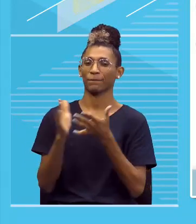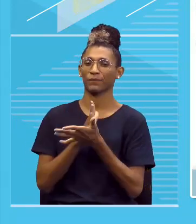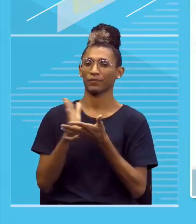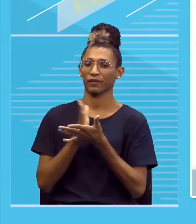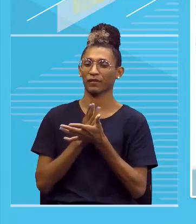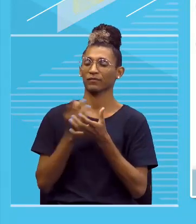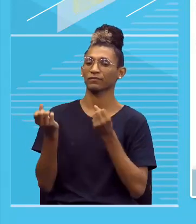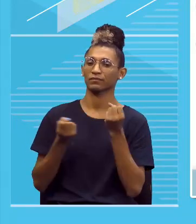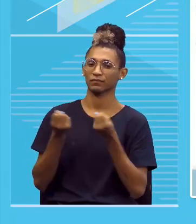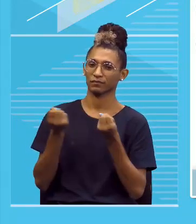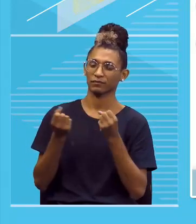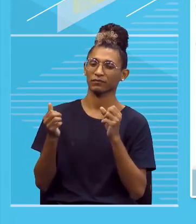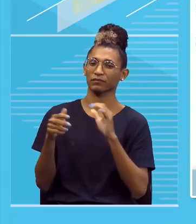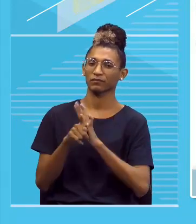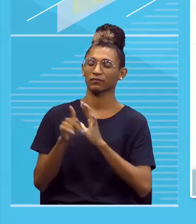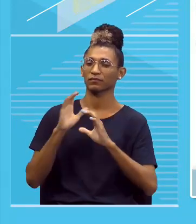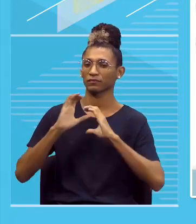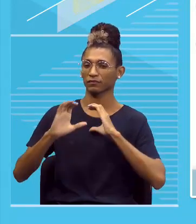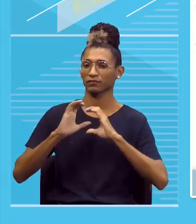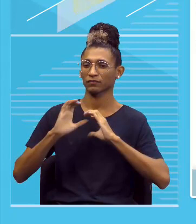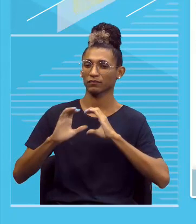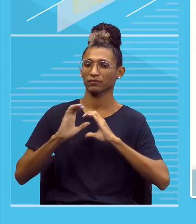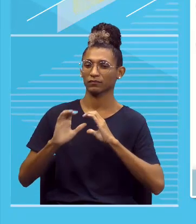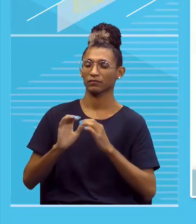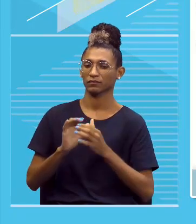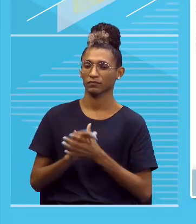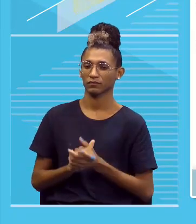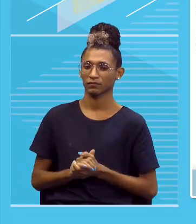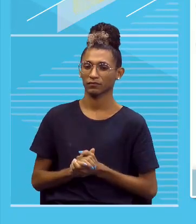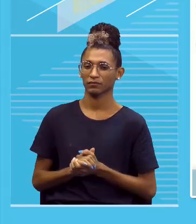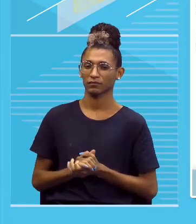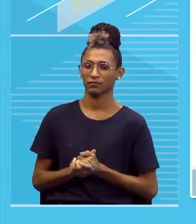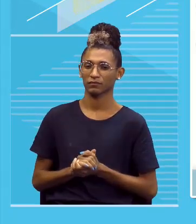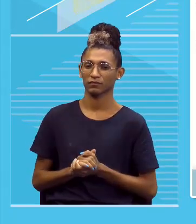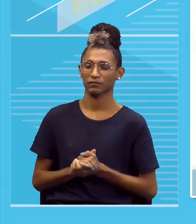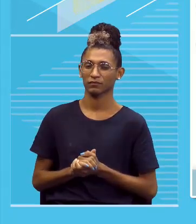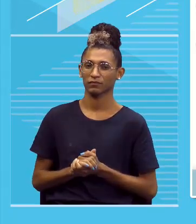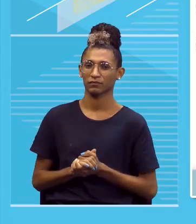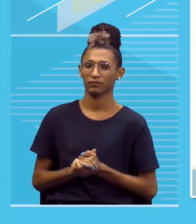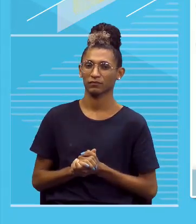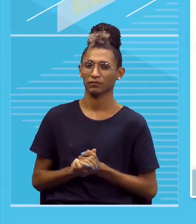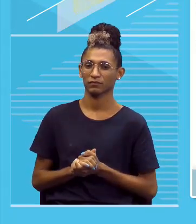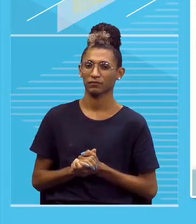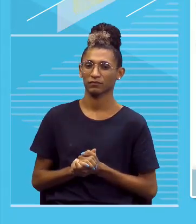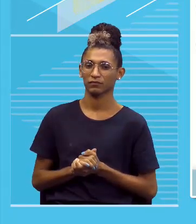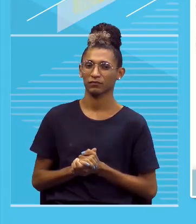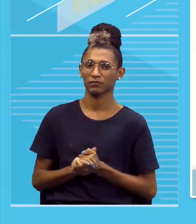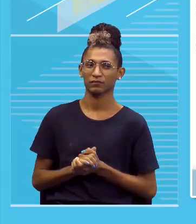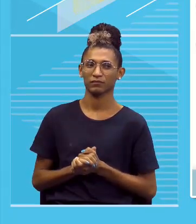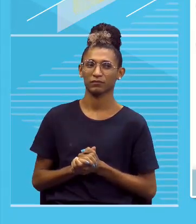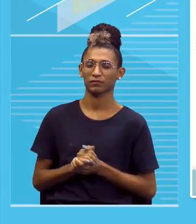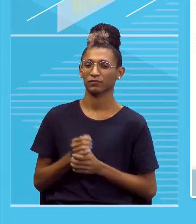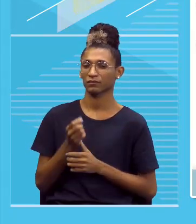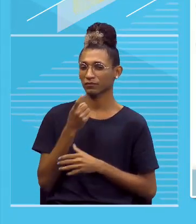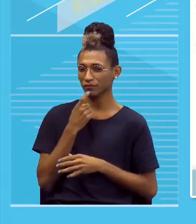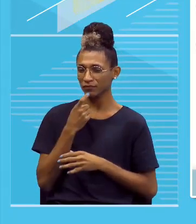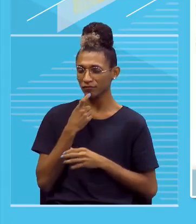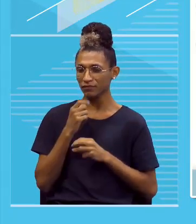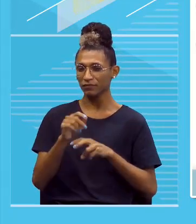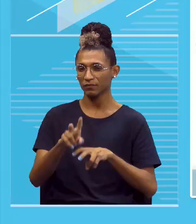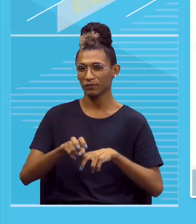Transportes e comunicação aproximou muito o campo da